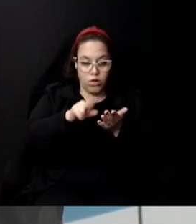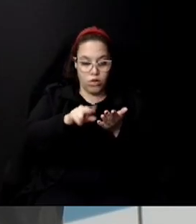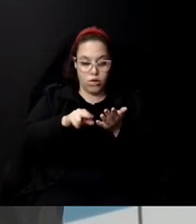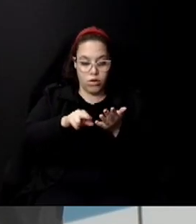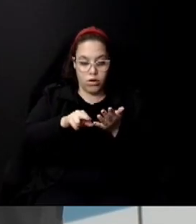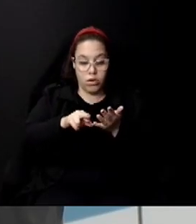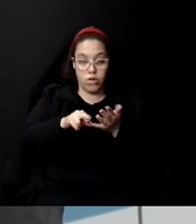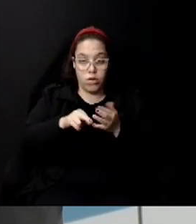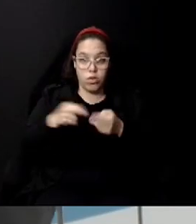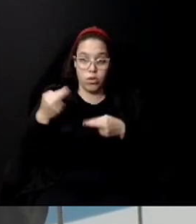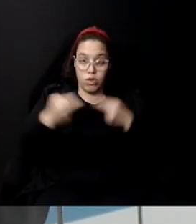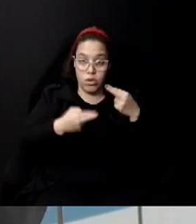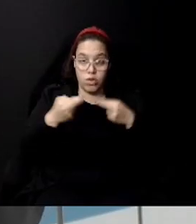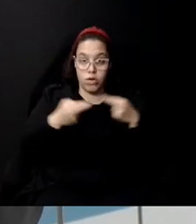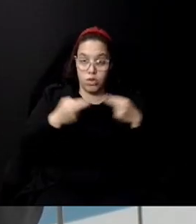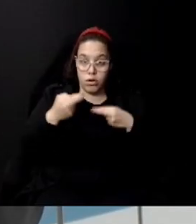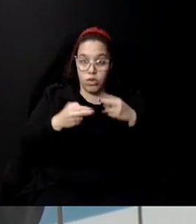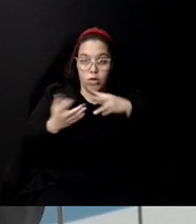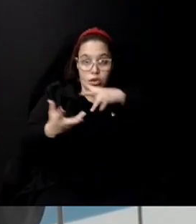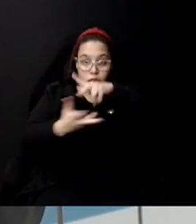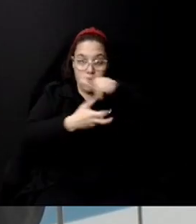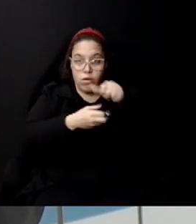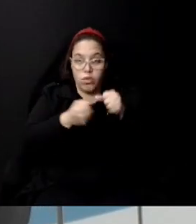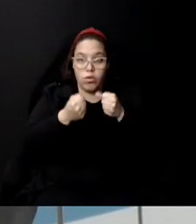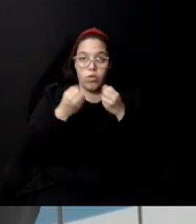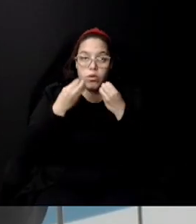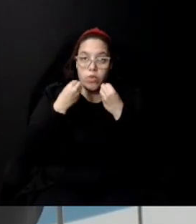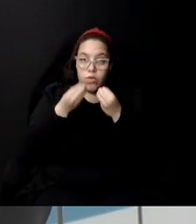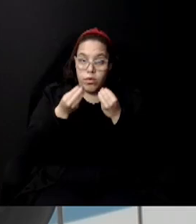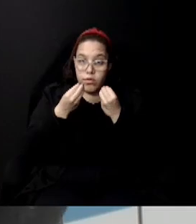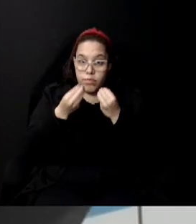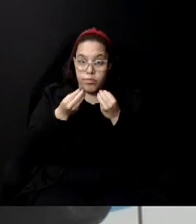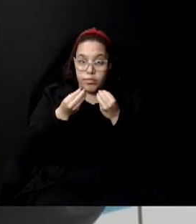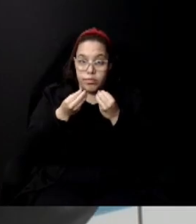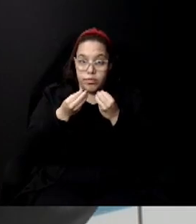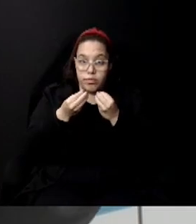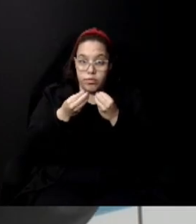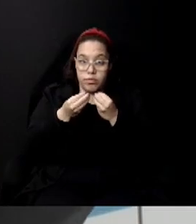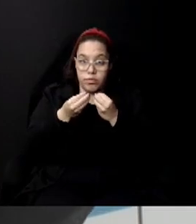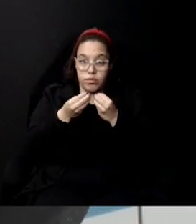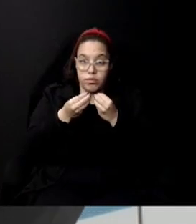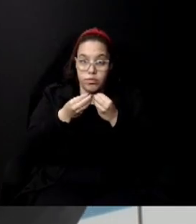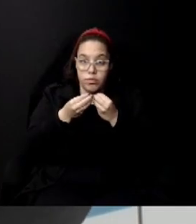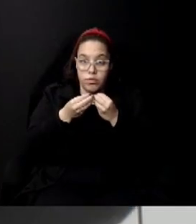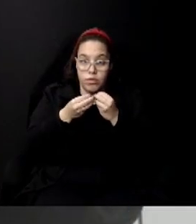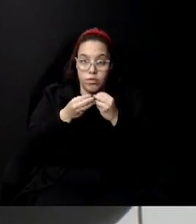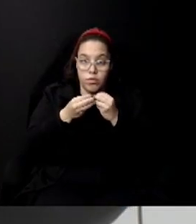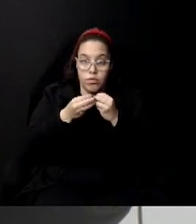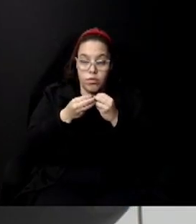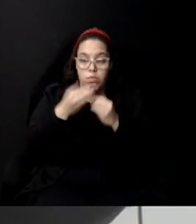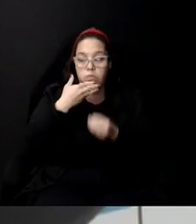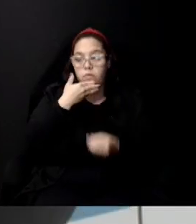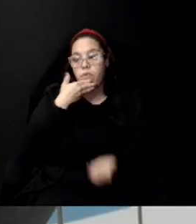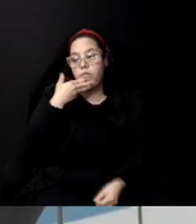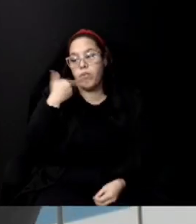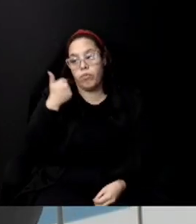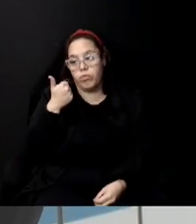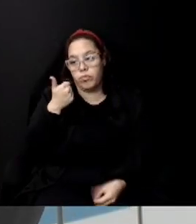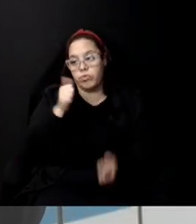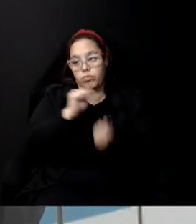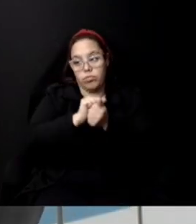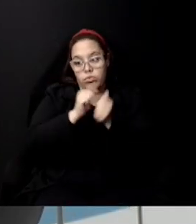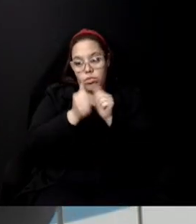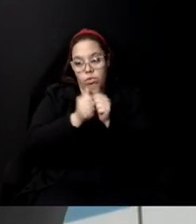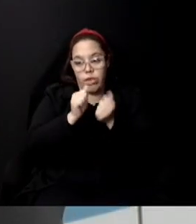periódicas universais como elementos para serem trabalhados e melhorados, que